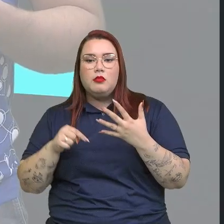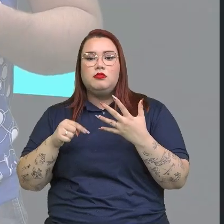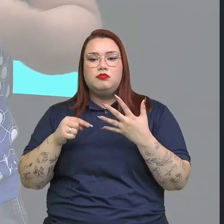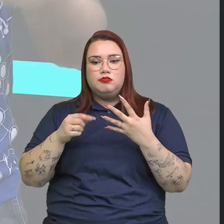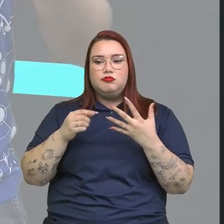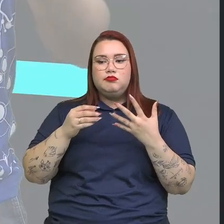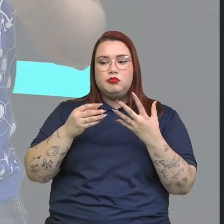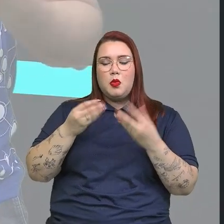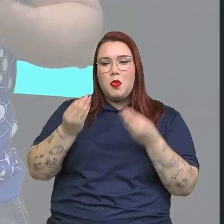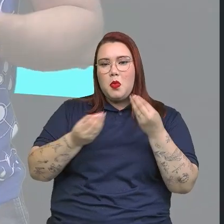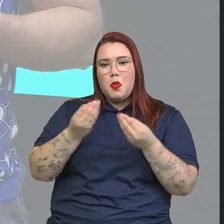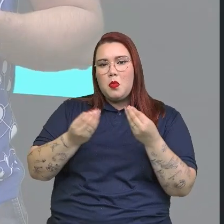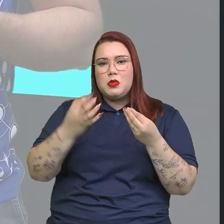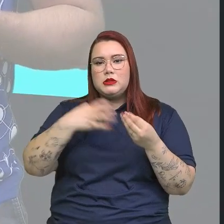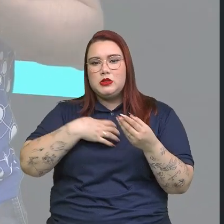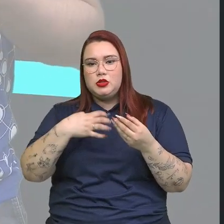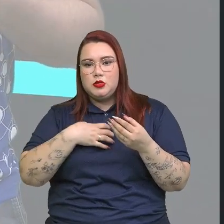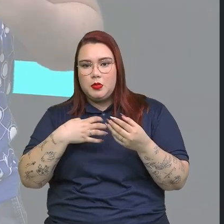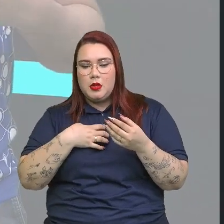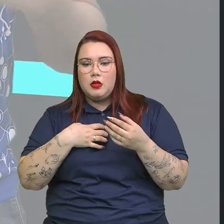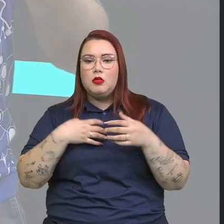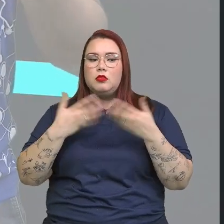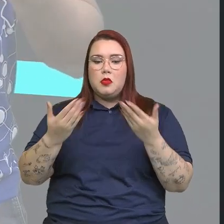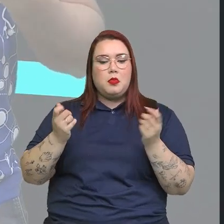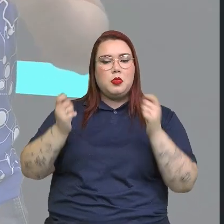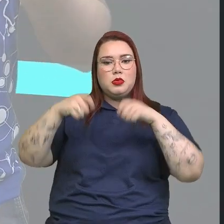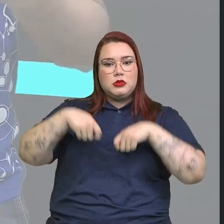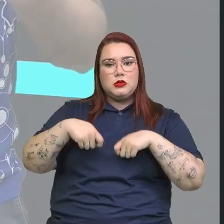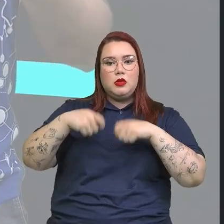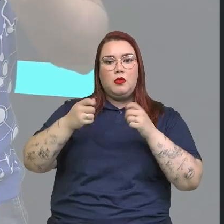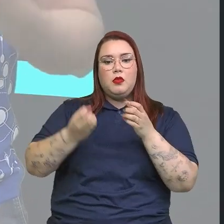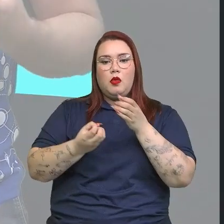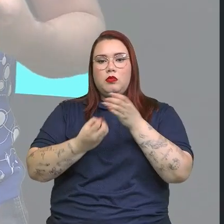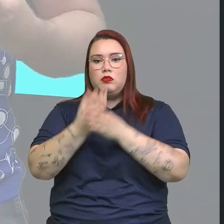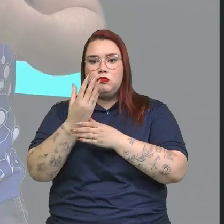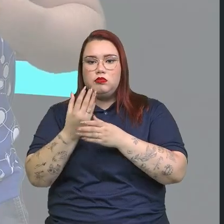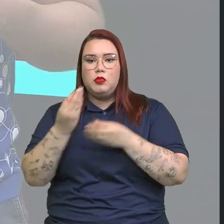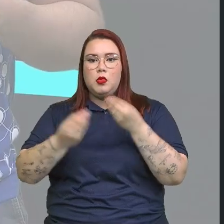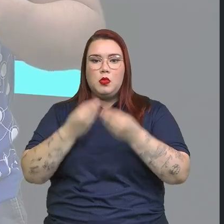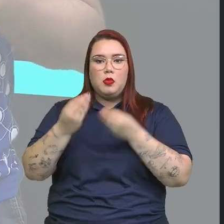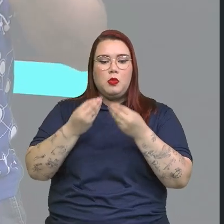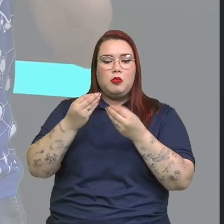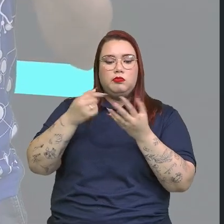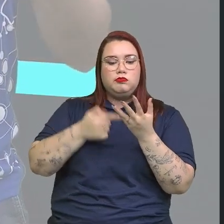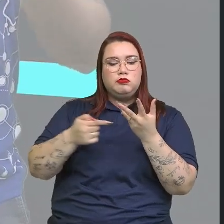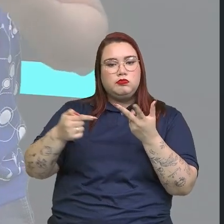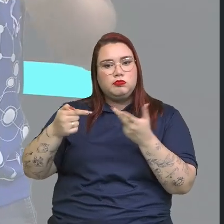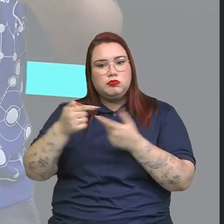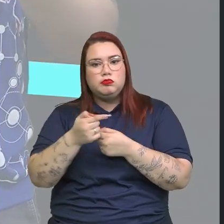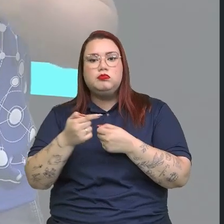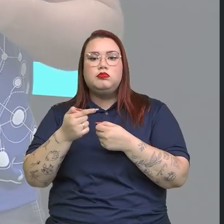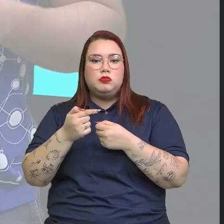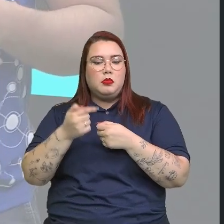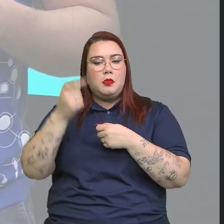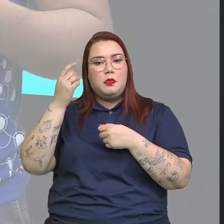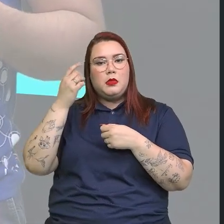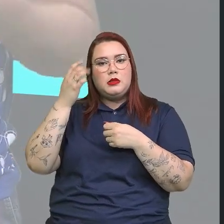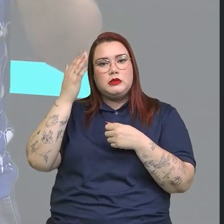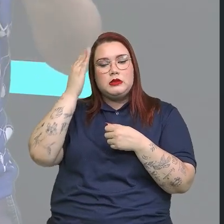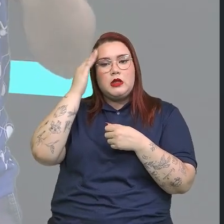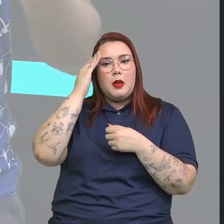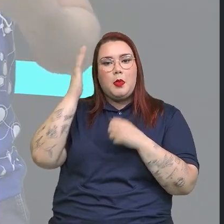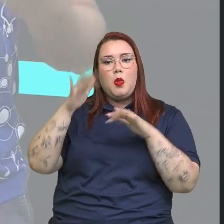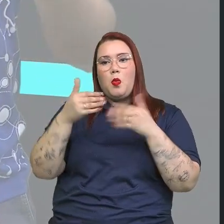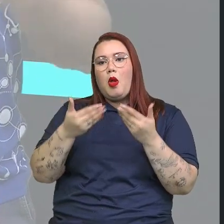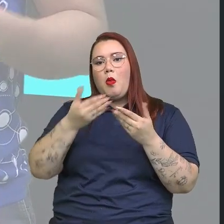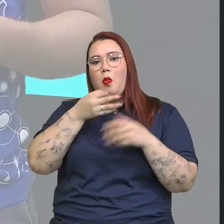esse personagem, e por meio dessa escrita nós conseguimos fazer esse mergulho, conseguimos ali acessar os pensamentos desse